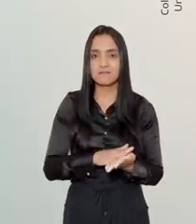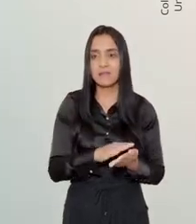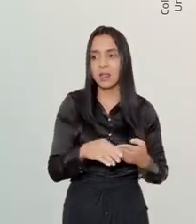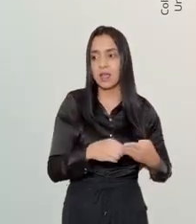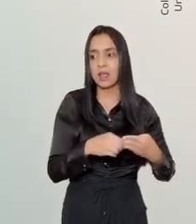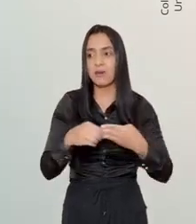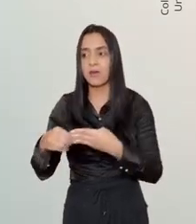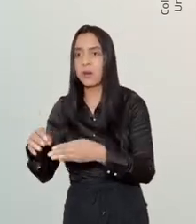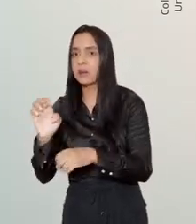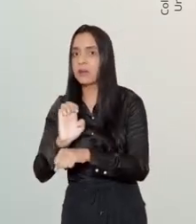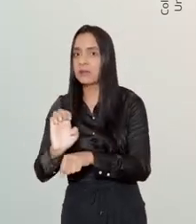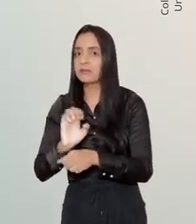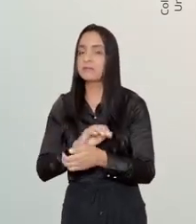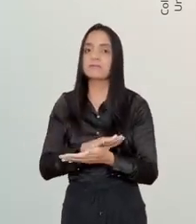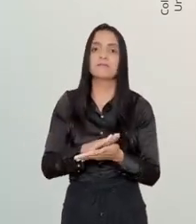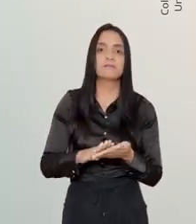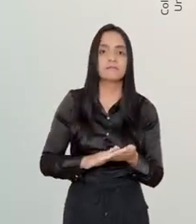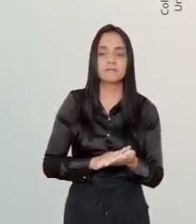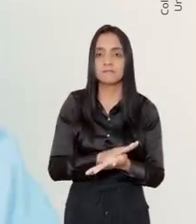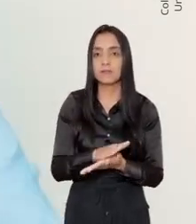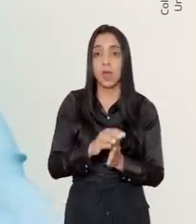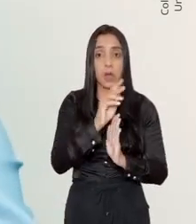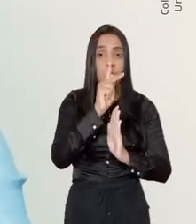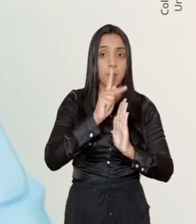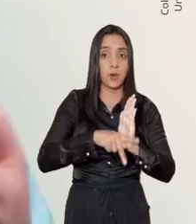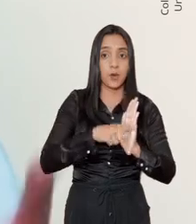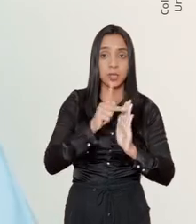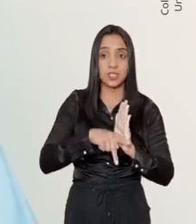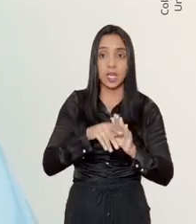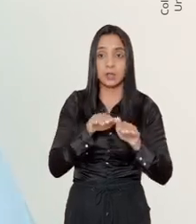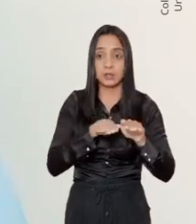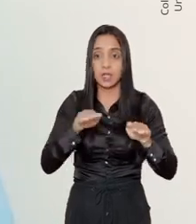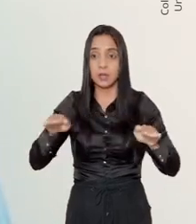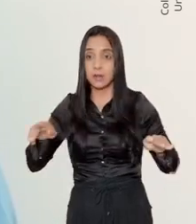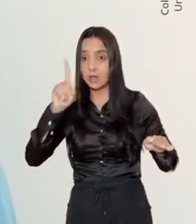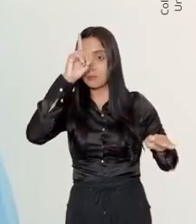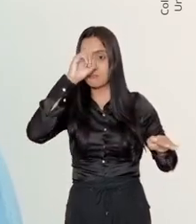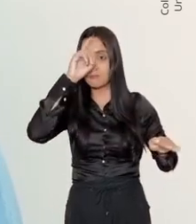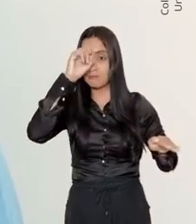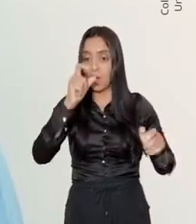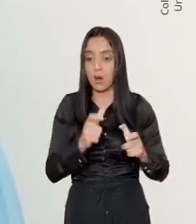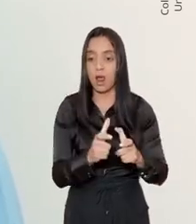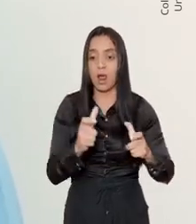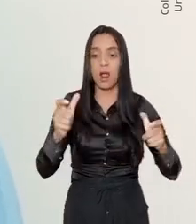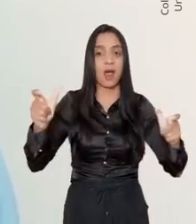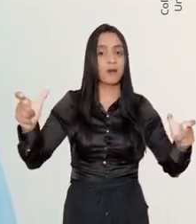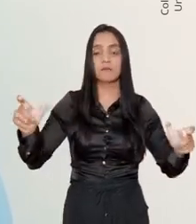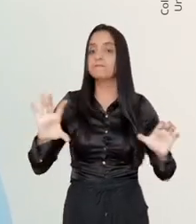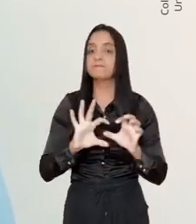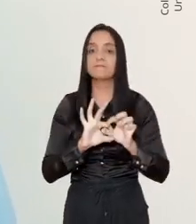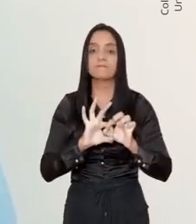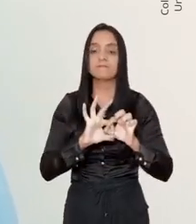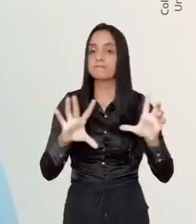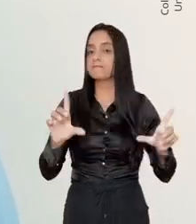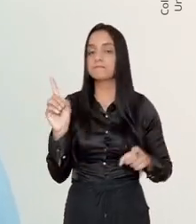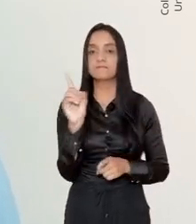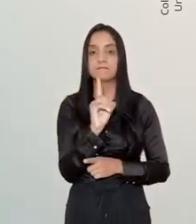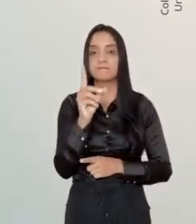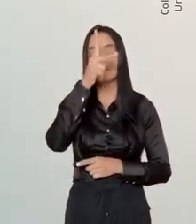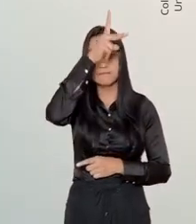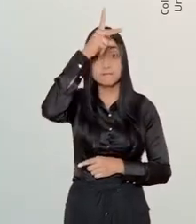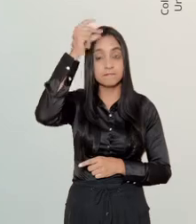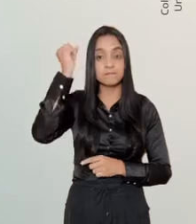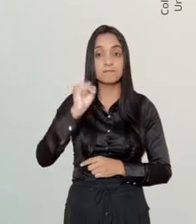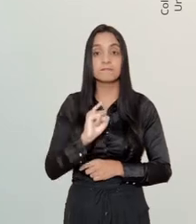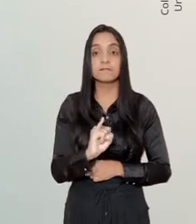e sequer encaminhou para o estado. Nem o projeto de expansão do estacionamento do atual São José foi liberado.